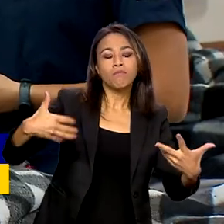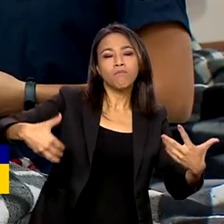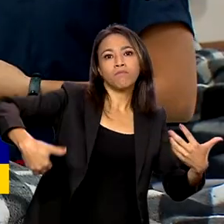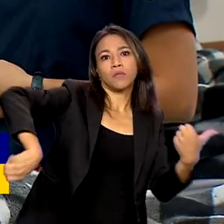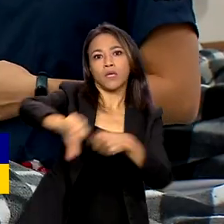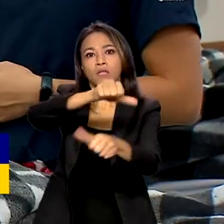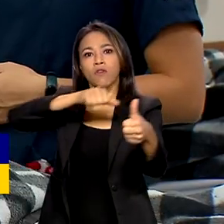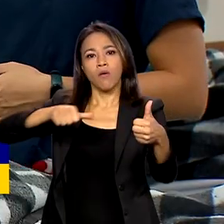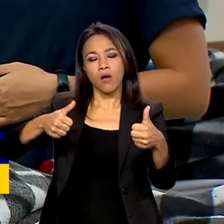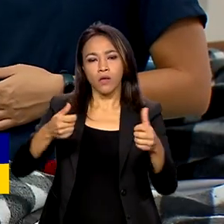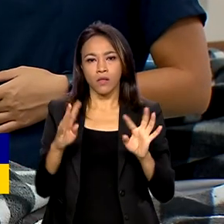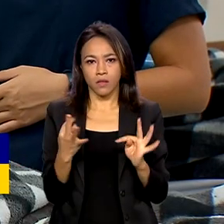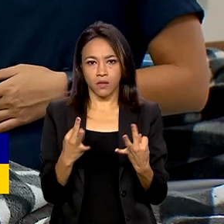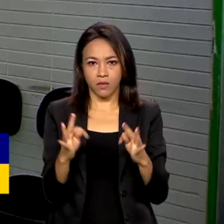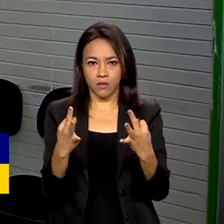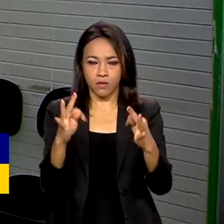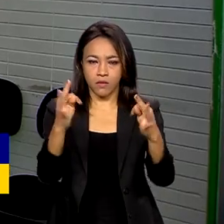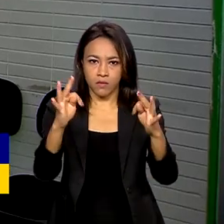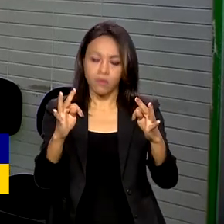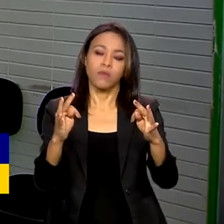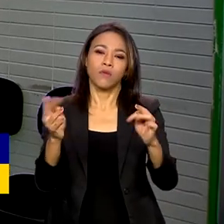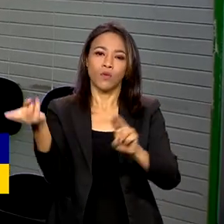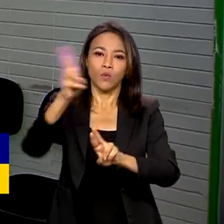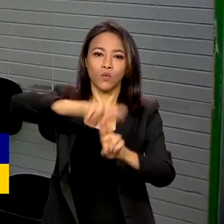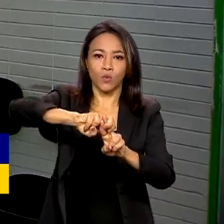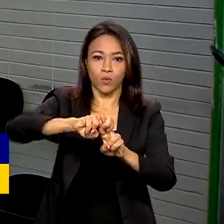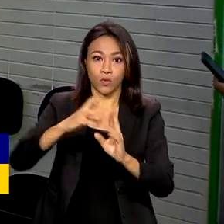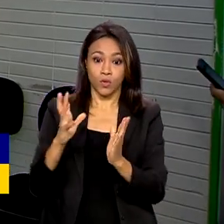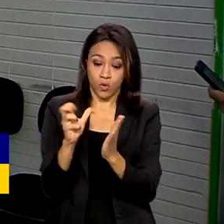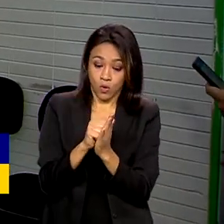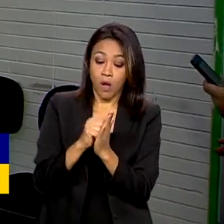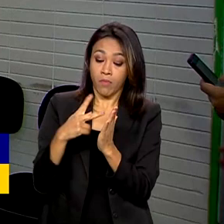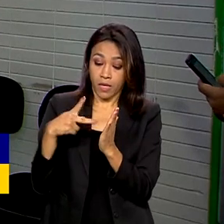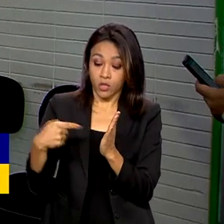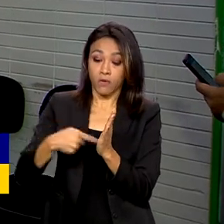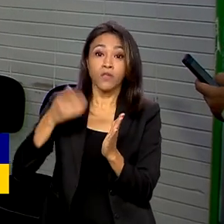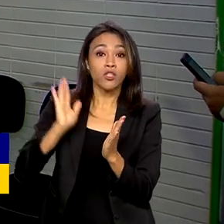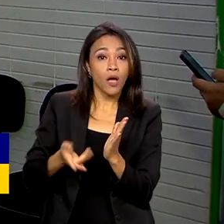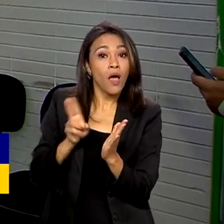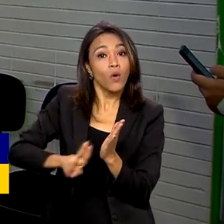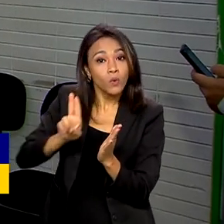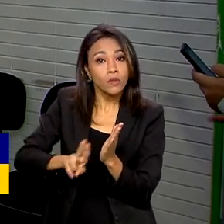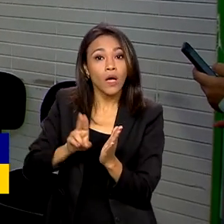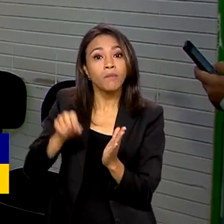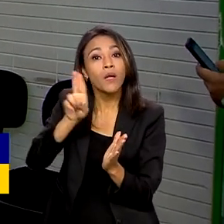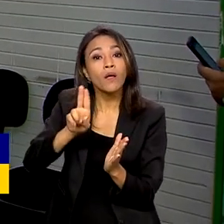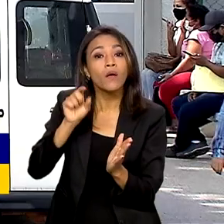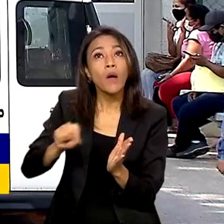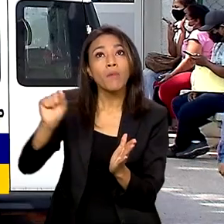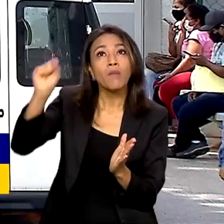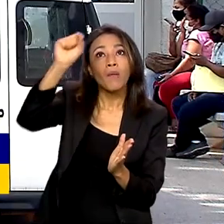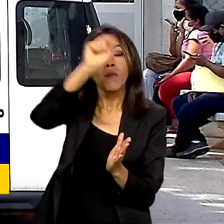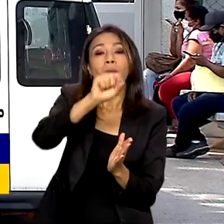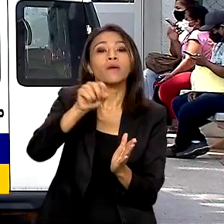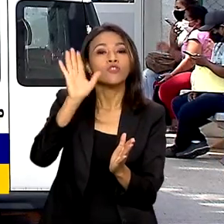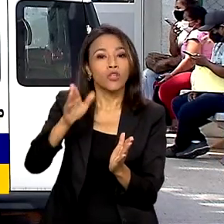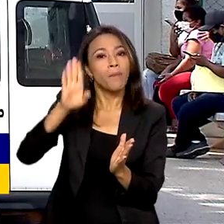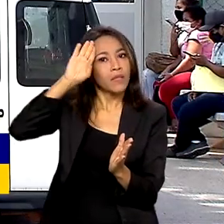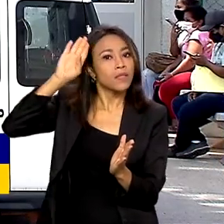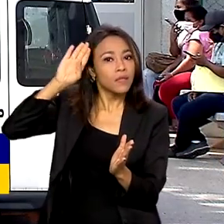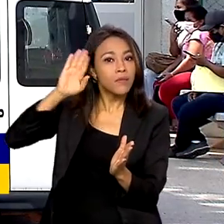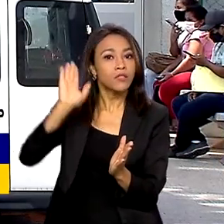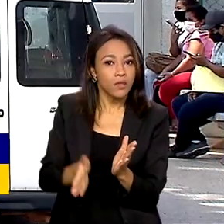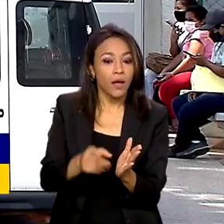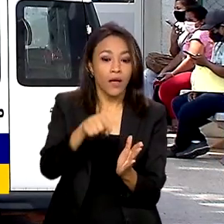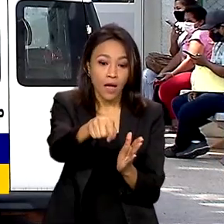digital do SUS, o Sistema Único de Saúde. Com o aplicativo já usado pelos hospitais universitários geridos pela EBSER, a empresa brasileira de